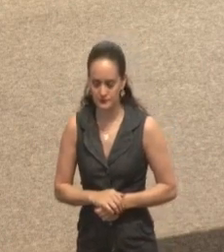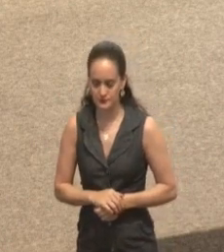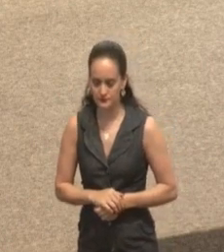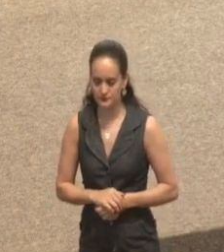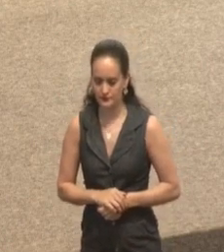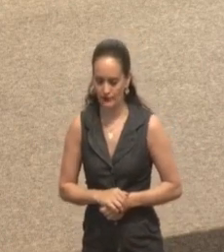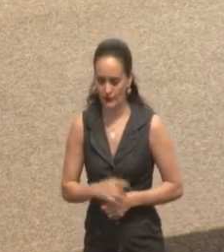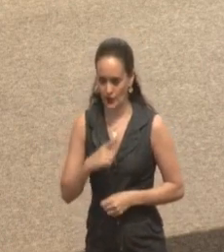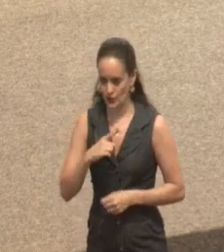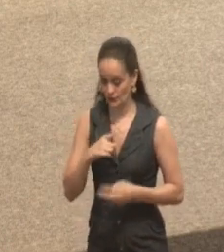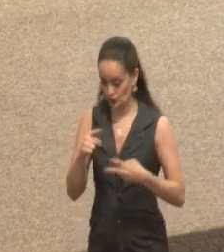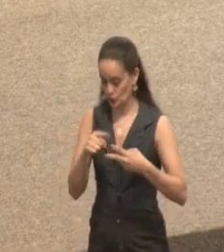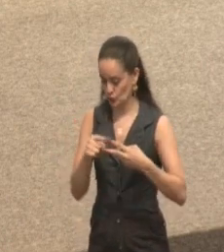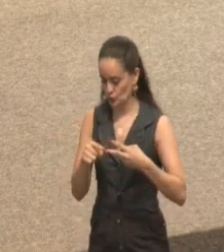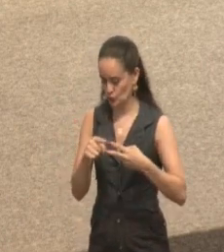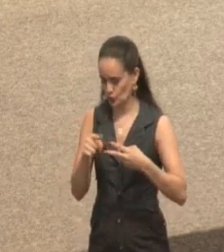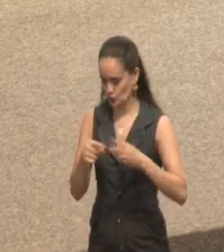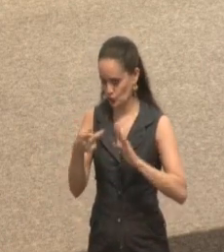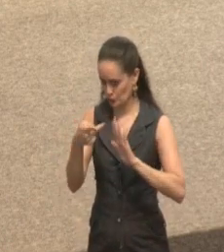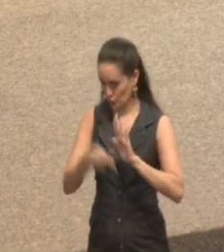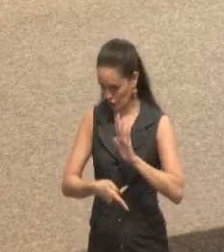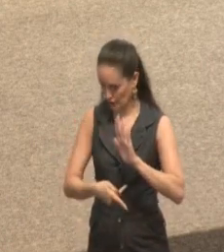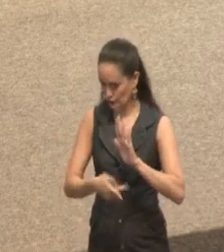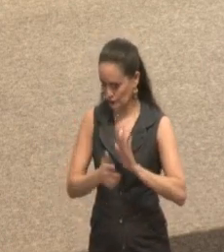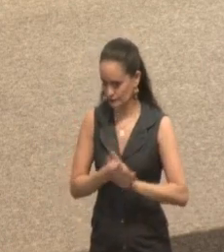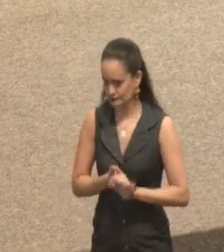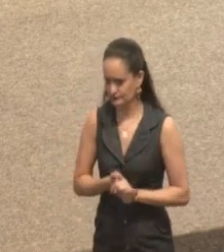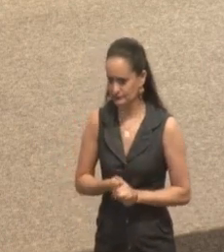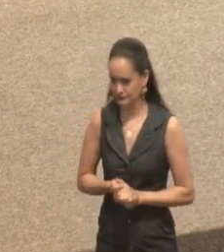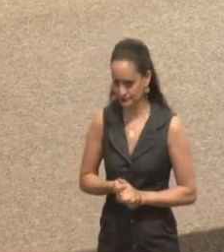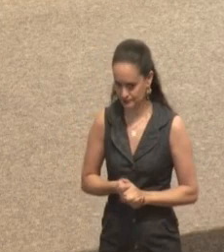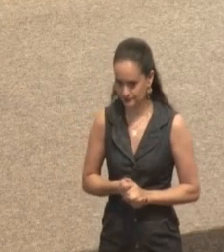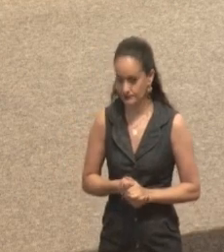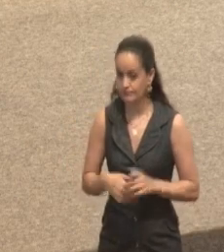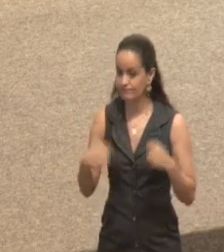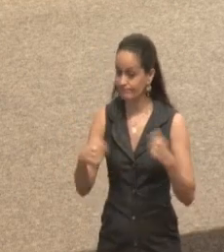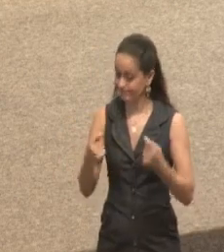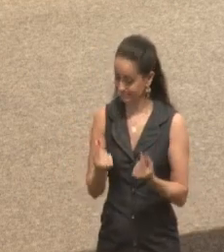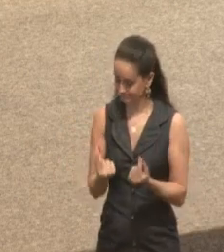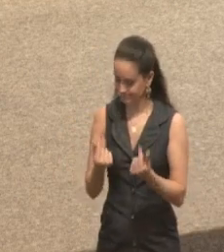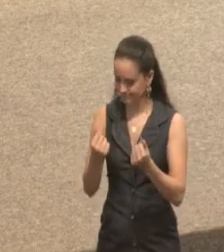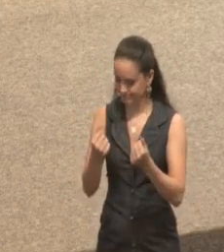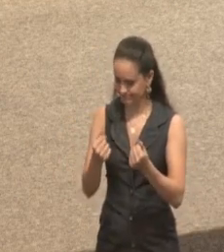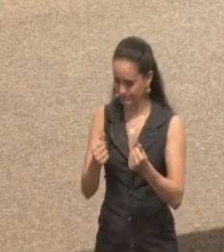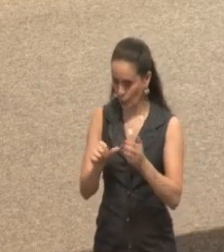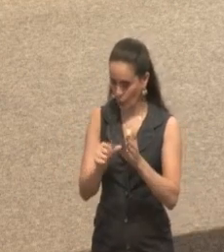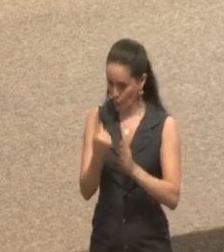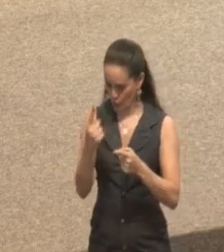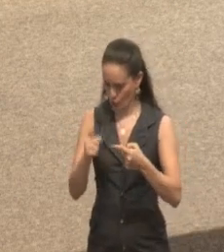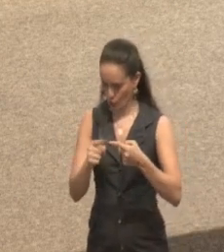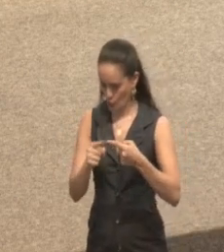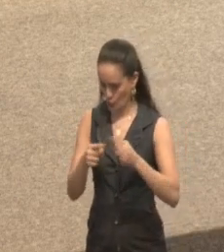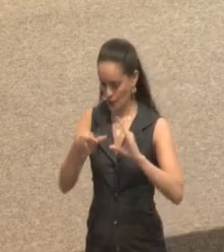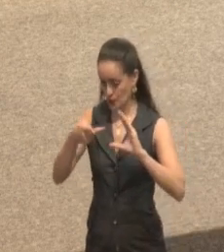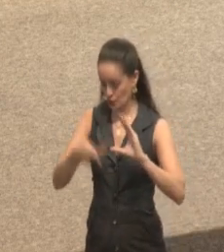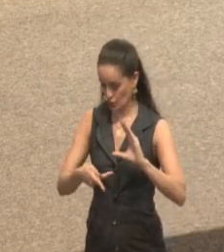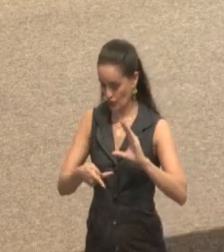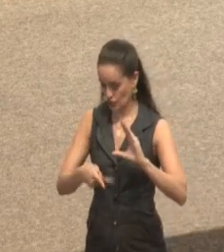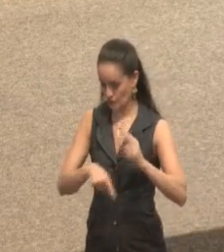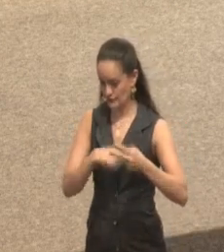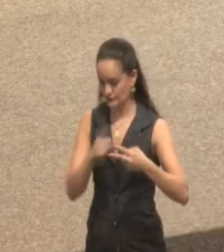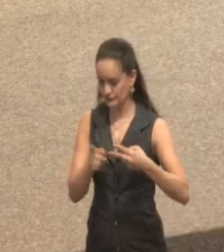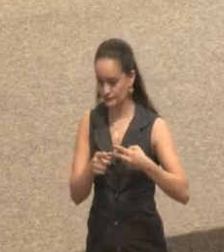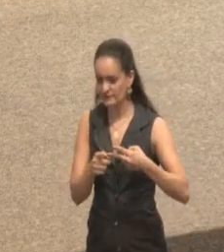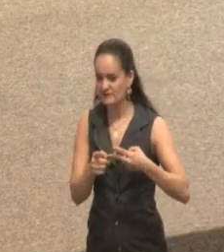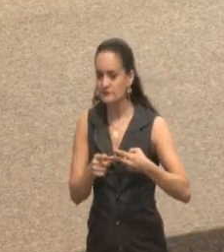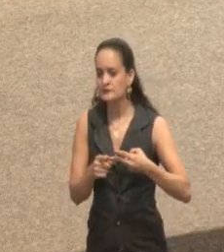Nós temos 2 projetos que o investimento é significativo. Cristolândia é um deles. E o outro,